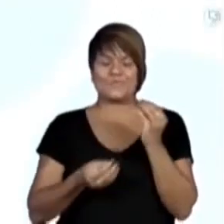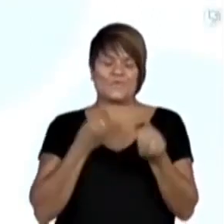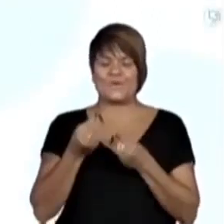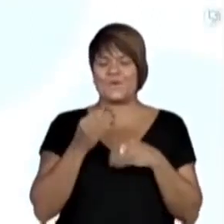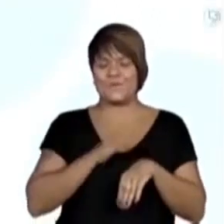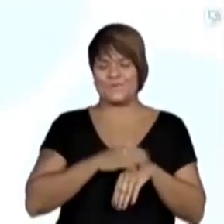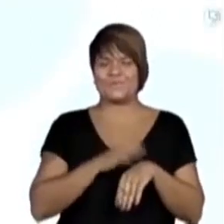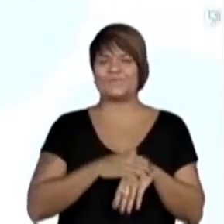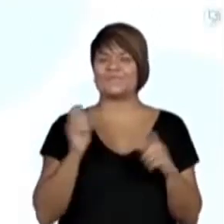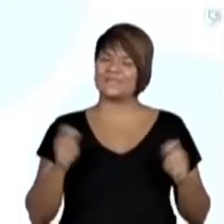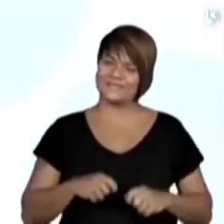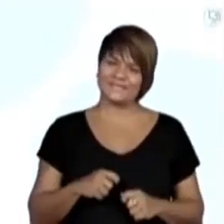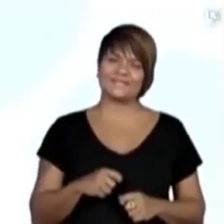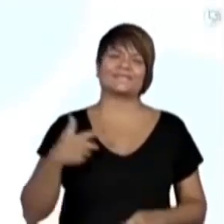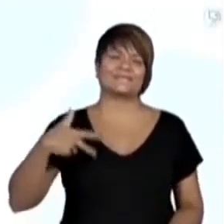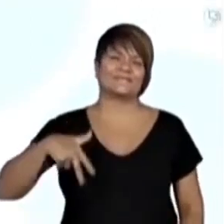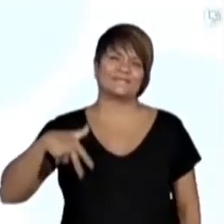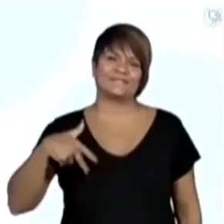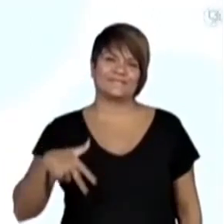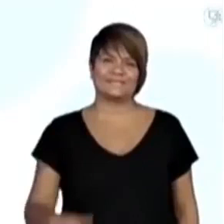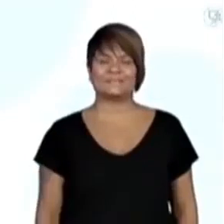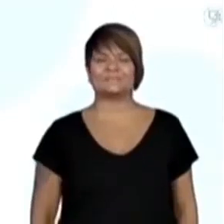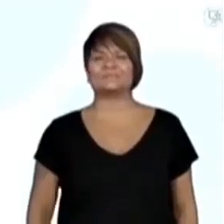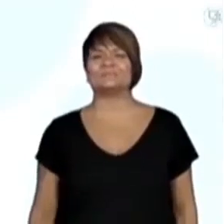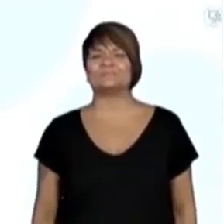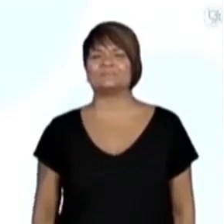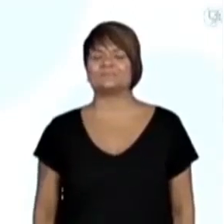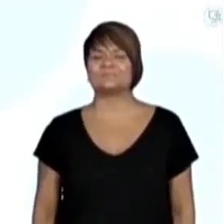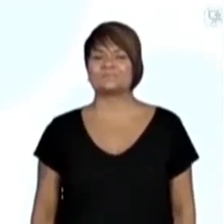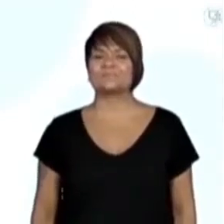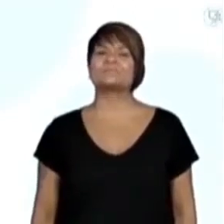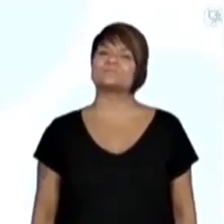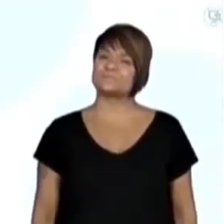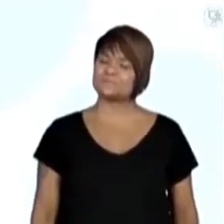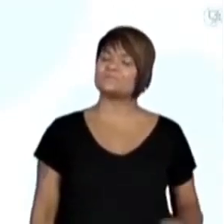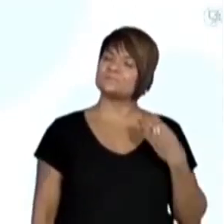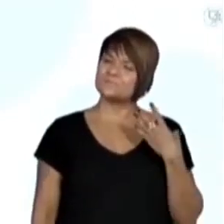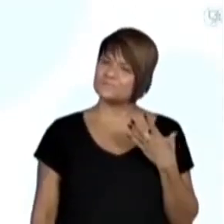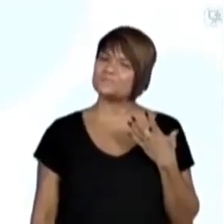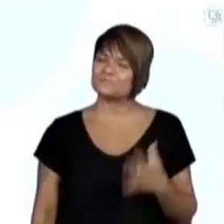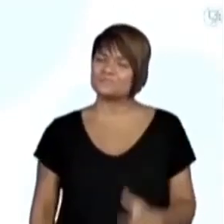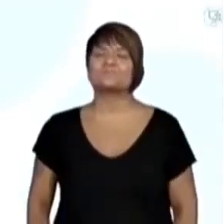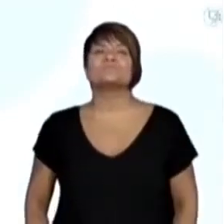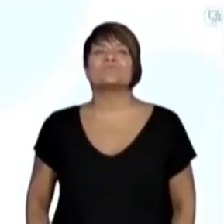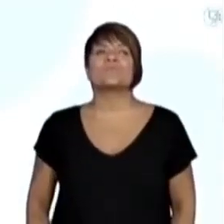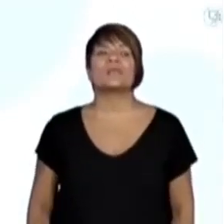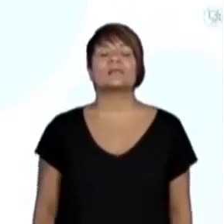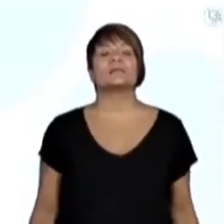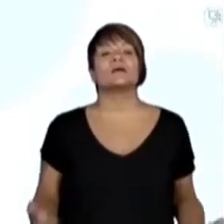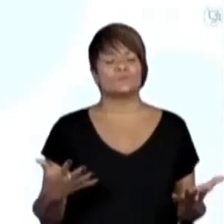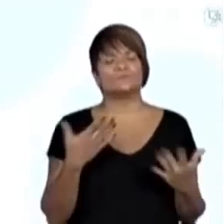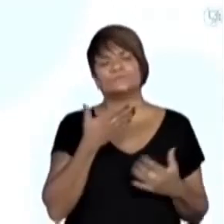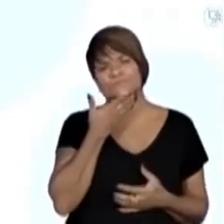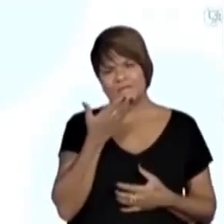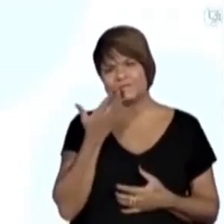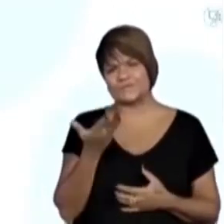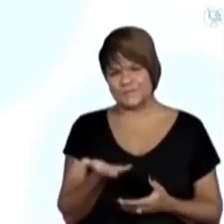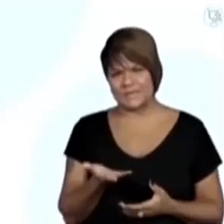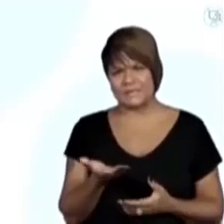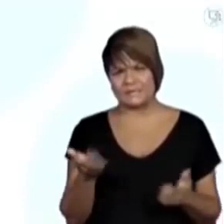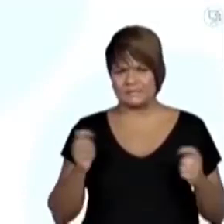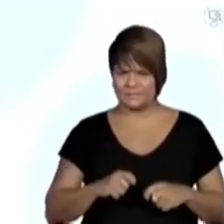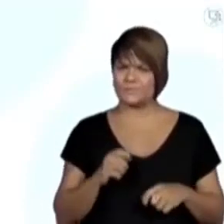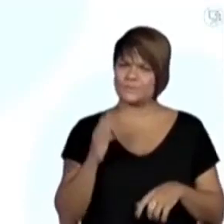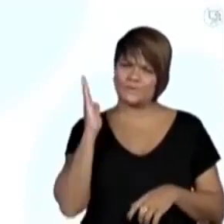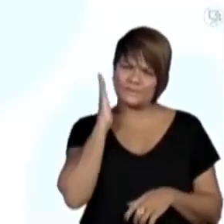confeccionar a boneca Baiomi. Que bonitinha, Maria Vitória. Então, fácil, né, professor? Deu para entender. Super fácil.